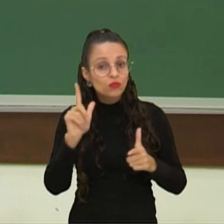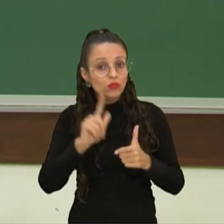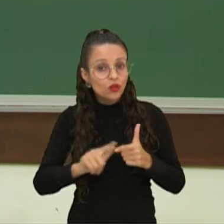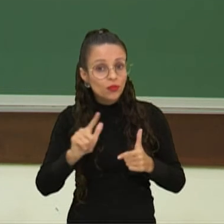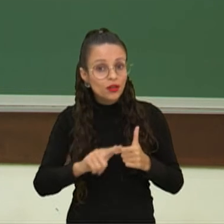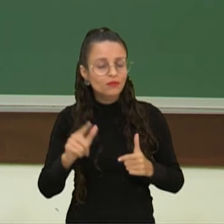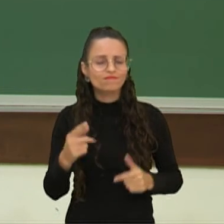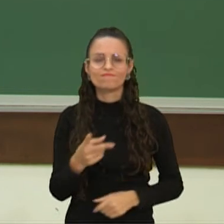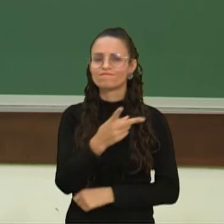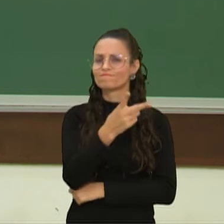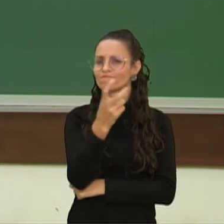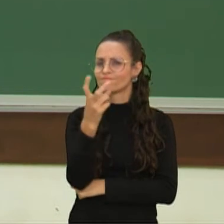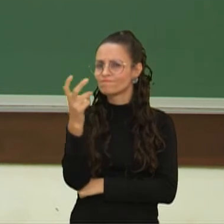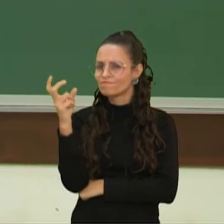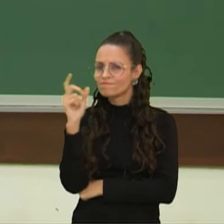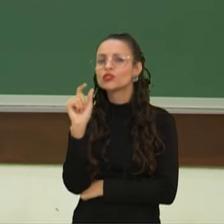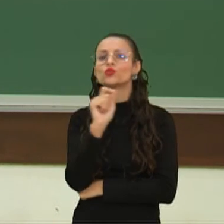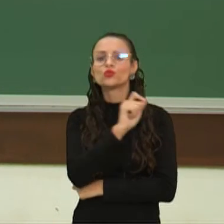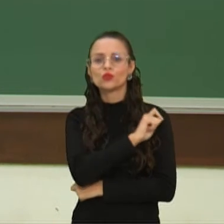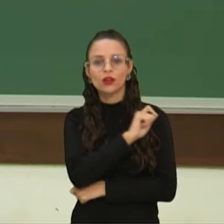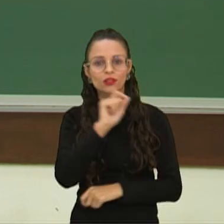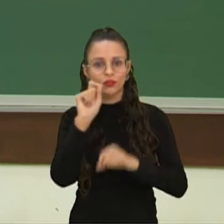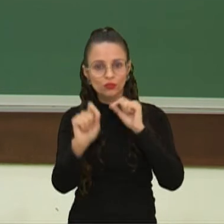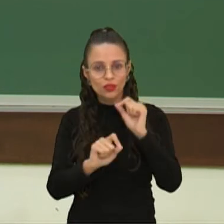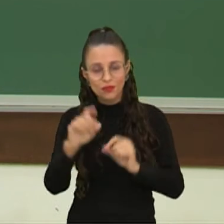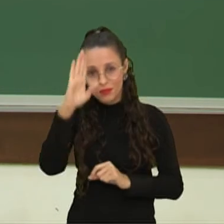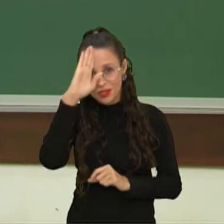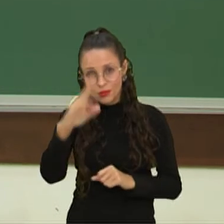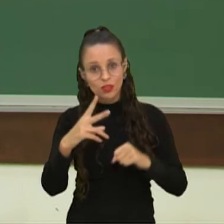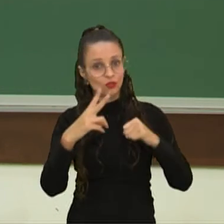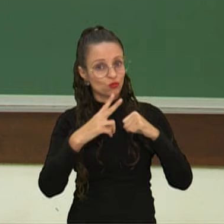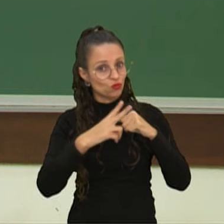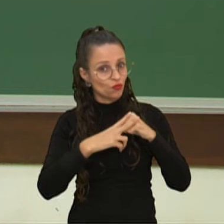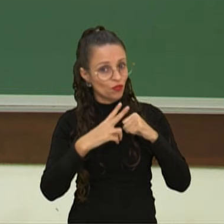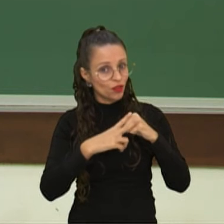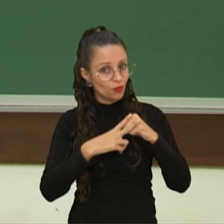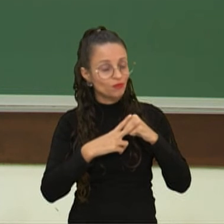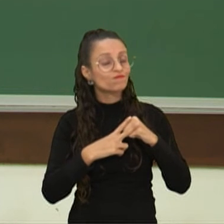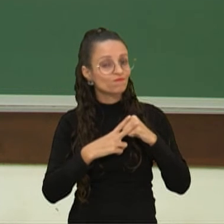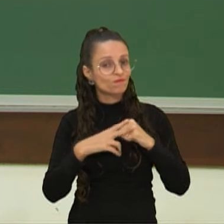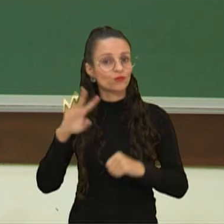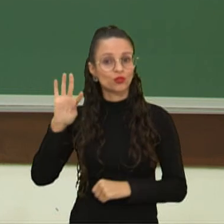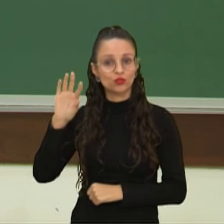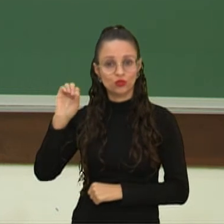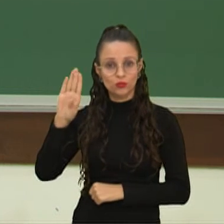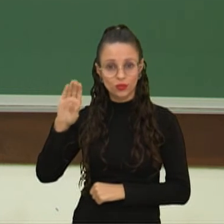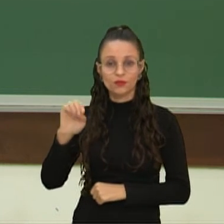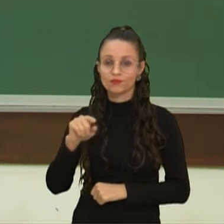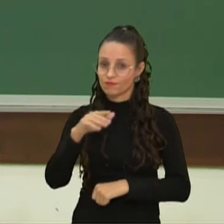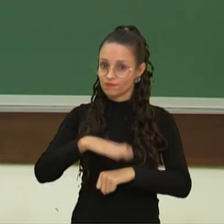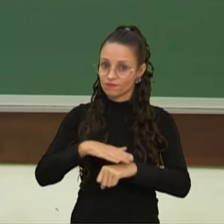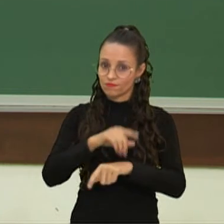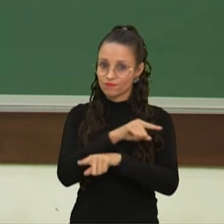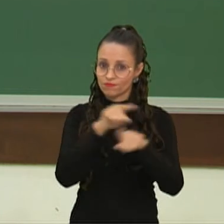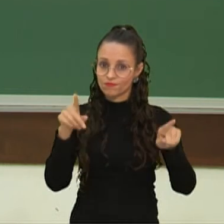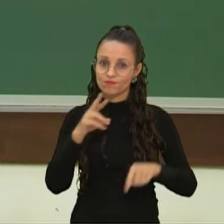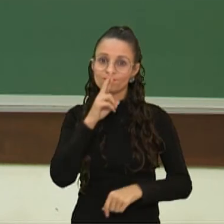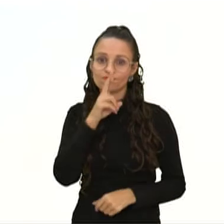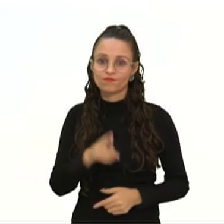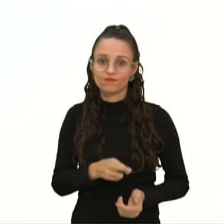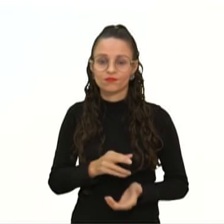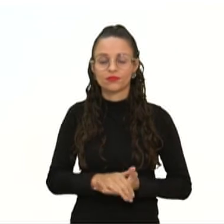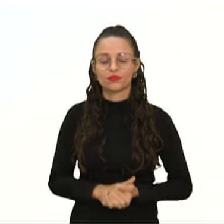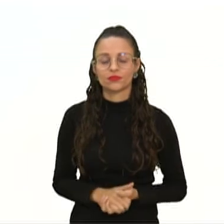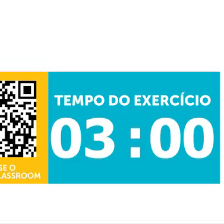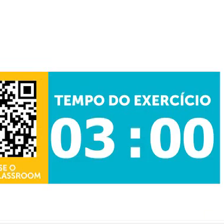problema que eu vejo muitos dos meus alunos errando é na hora, principalmente, do verbo to be. Tá? Bora lá? Vou dar um tempinho para vocês.